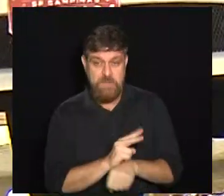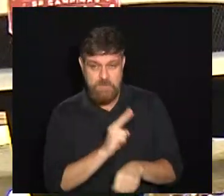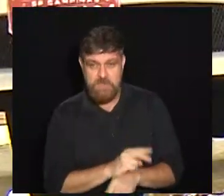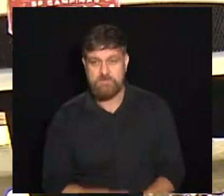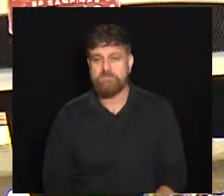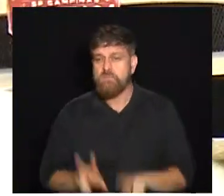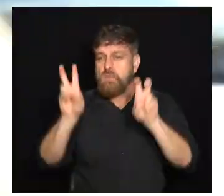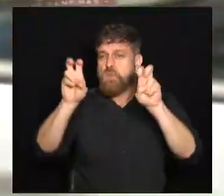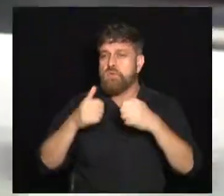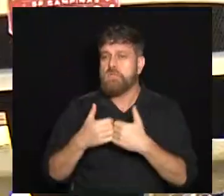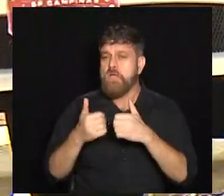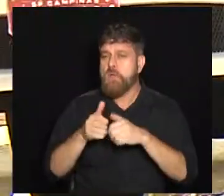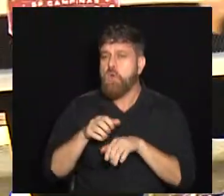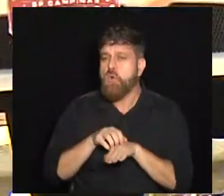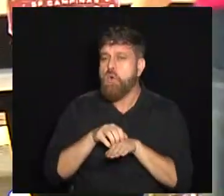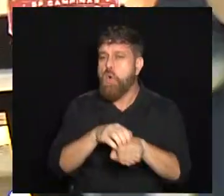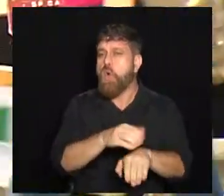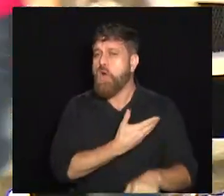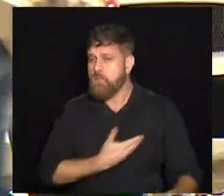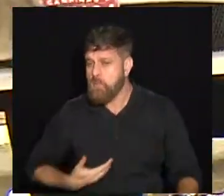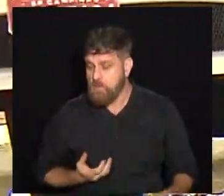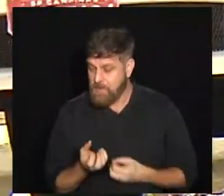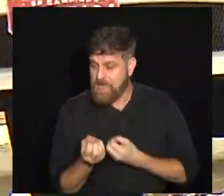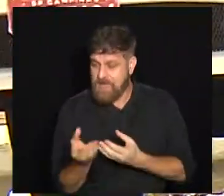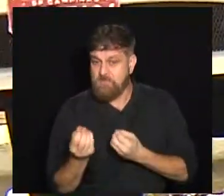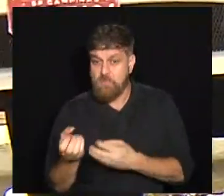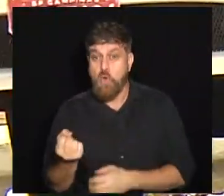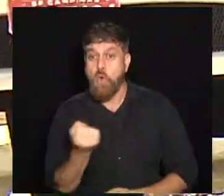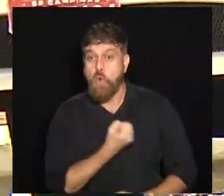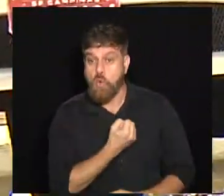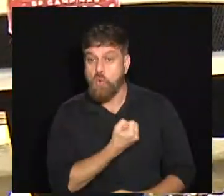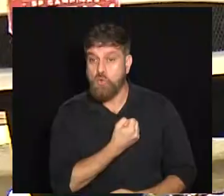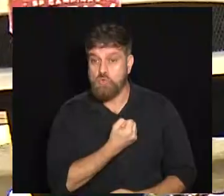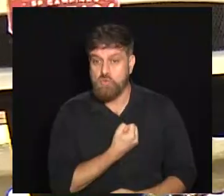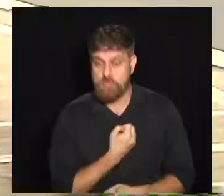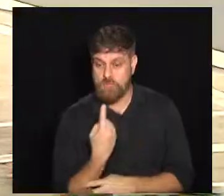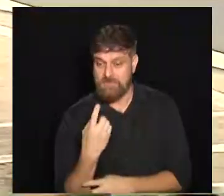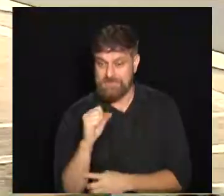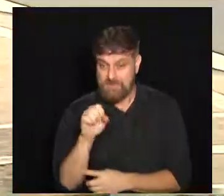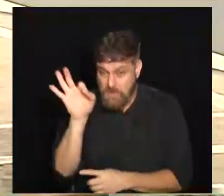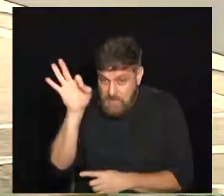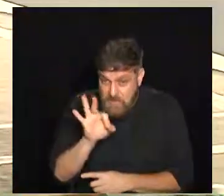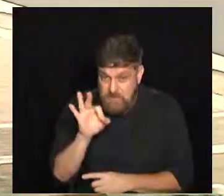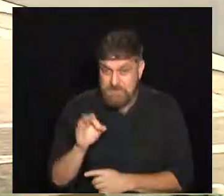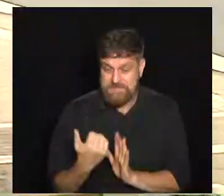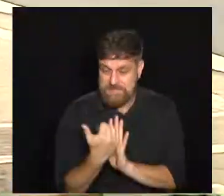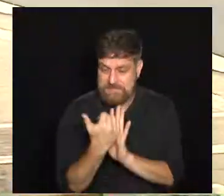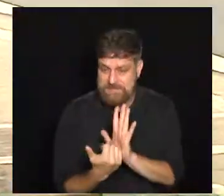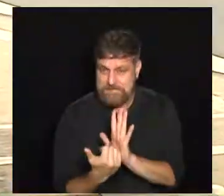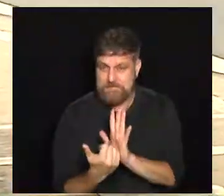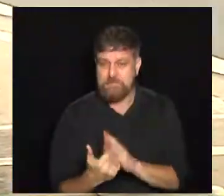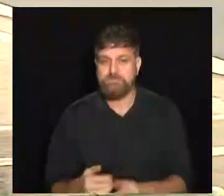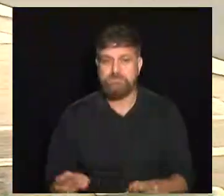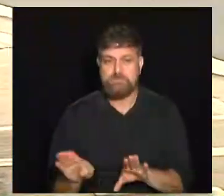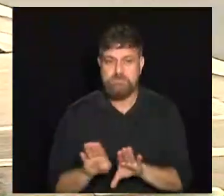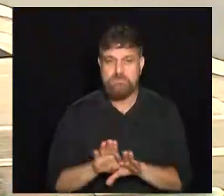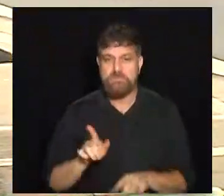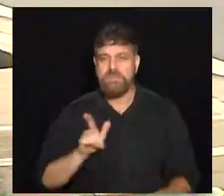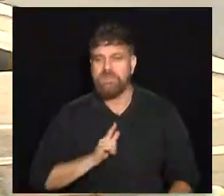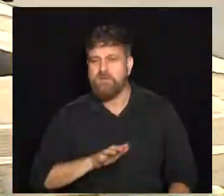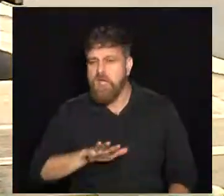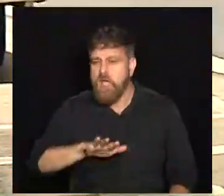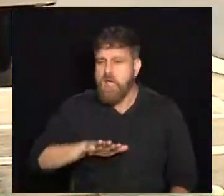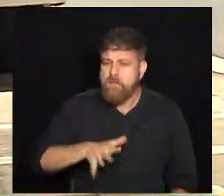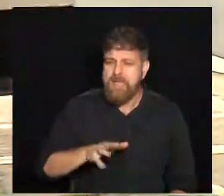relação ao transporte público, informou que houve redução de 18% na circulação dos ônibus e diminuição em mais